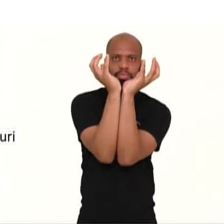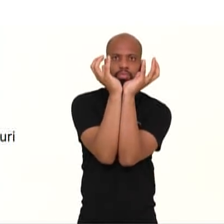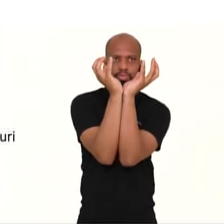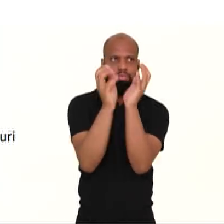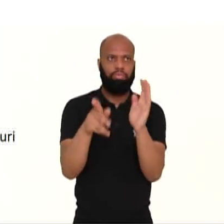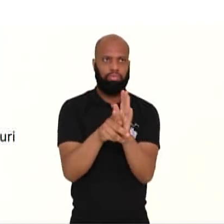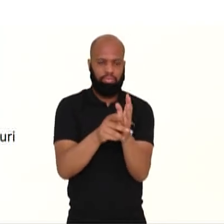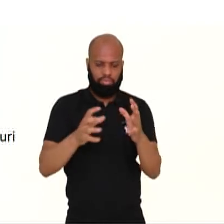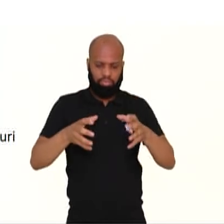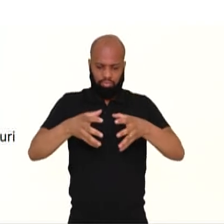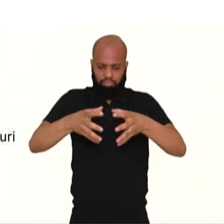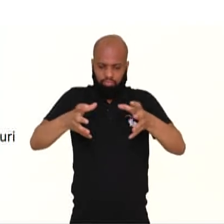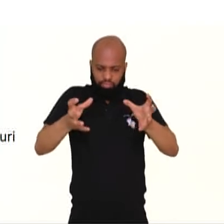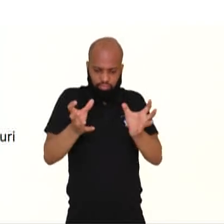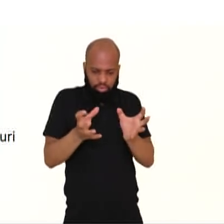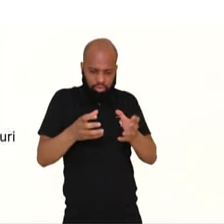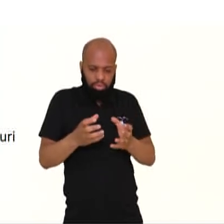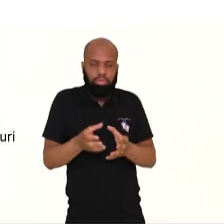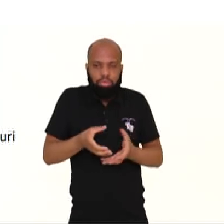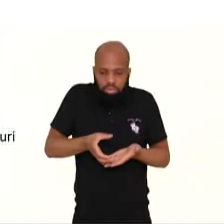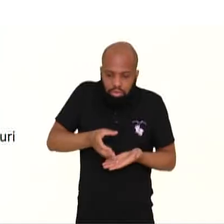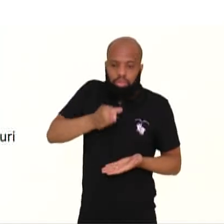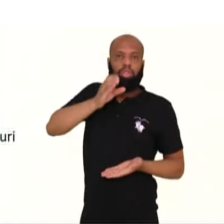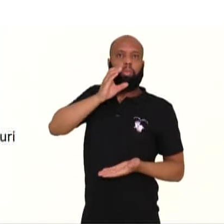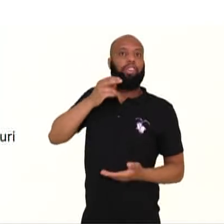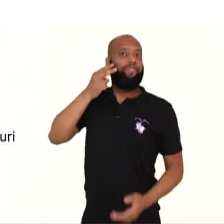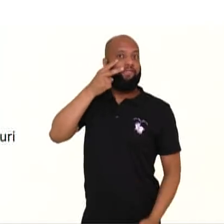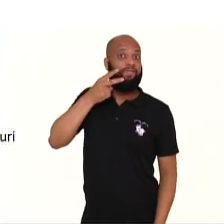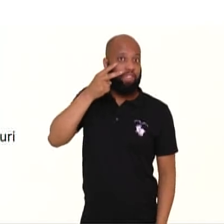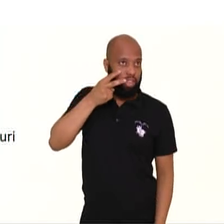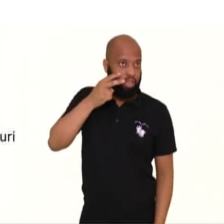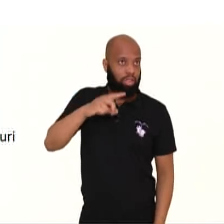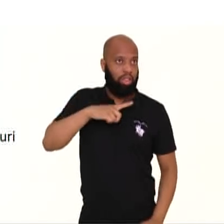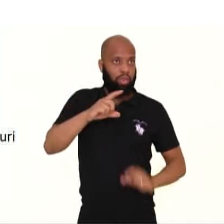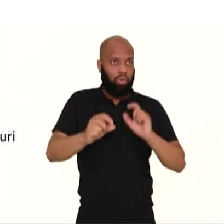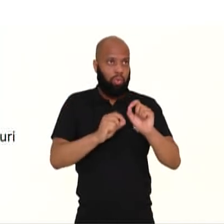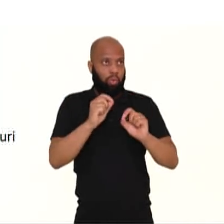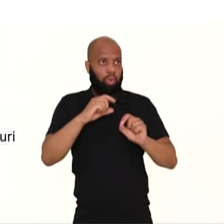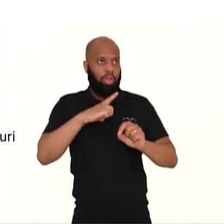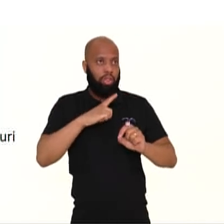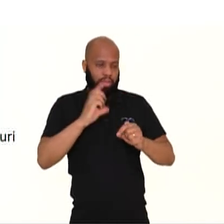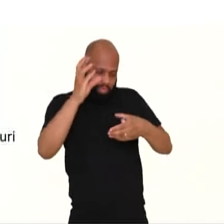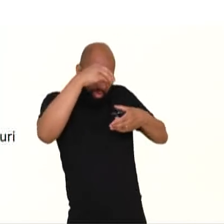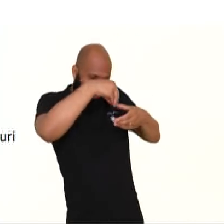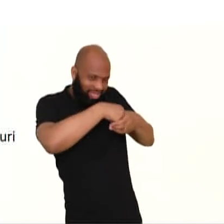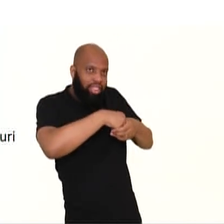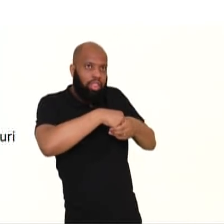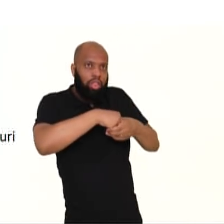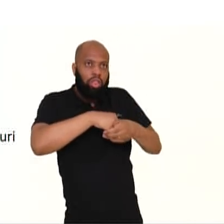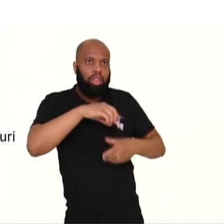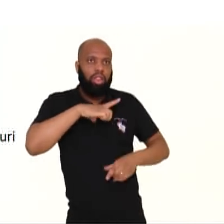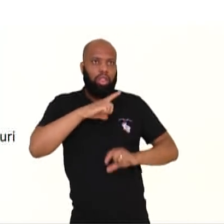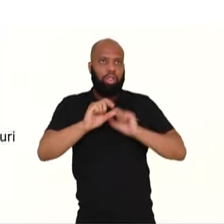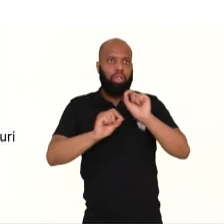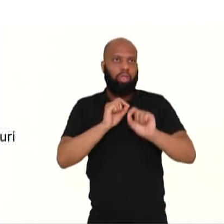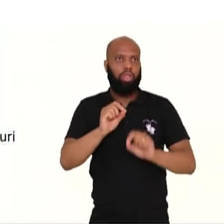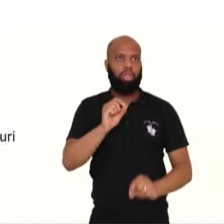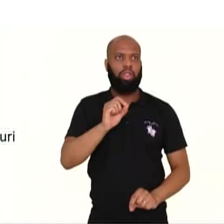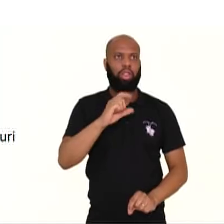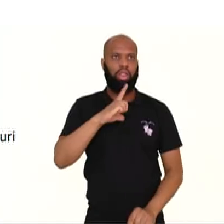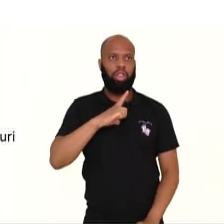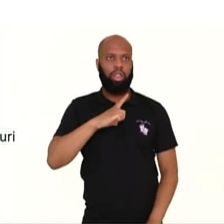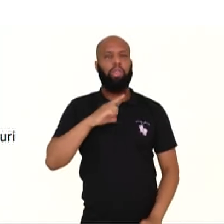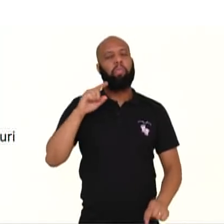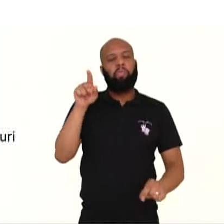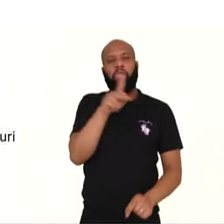cálice de uma boca bem grande, feita para tomar vinho. Lá no fundo tem o que a gente chama de tondo. O professor de artes vai gostar se você